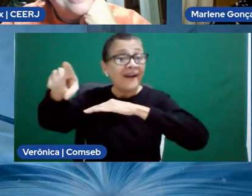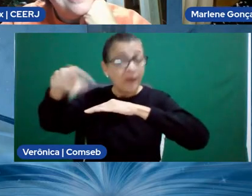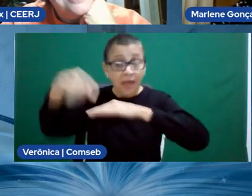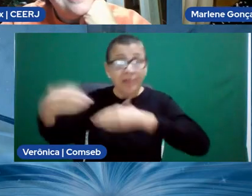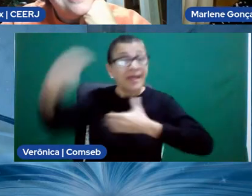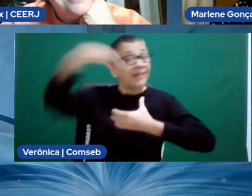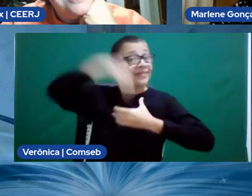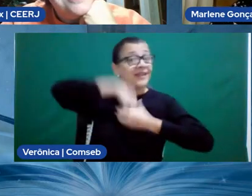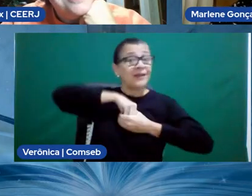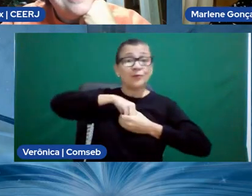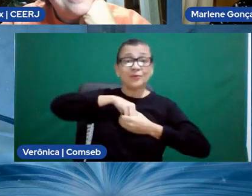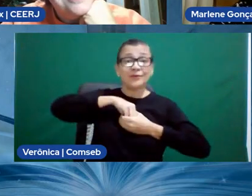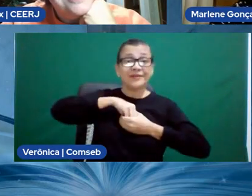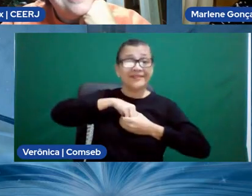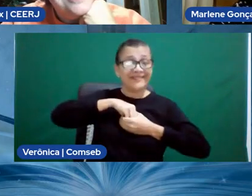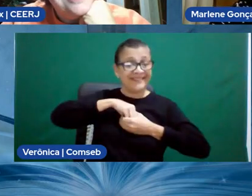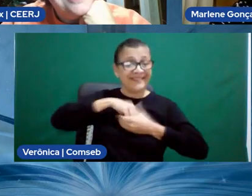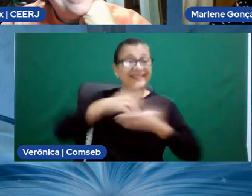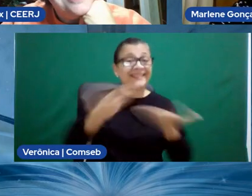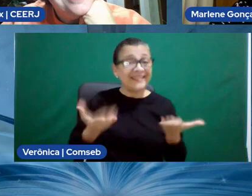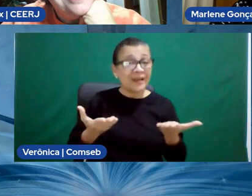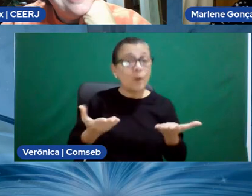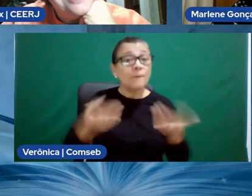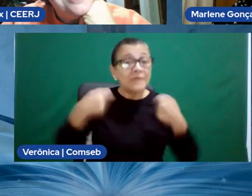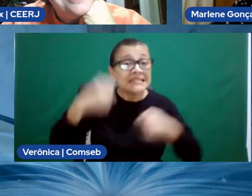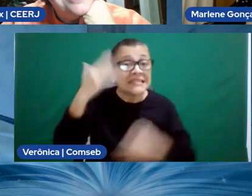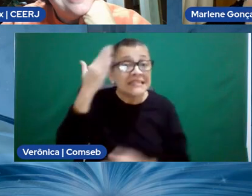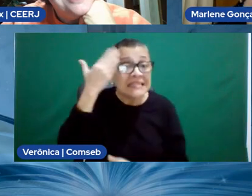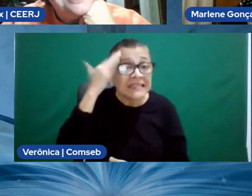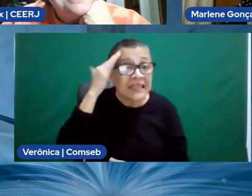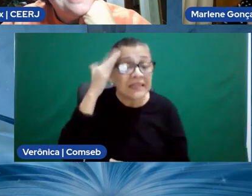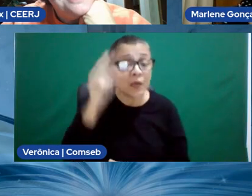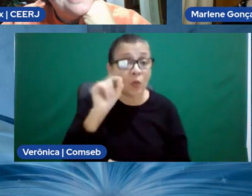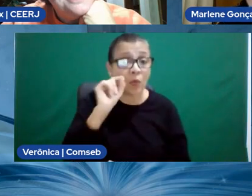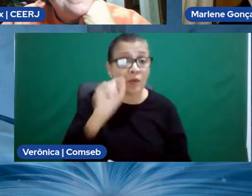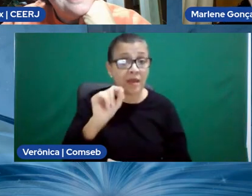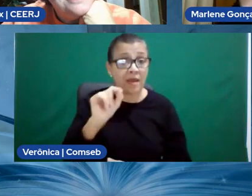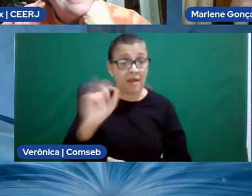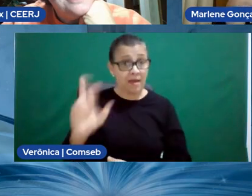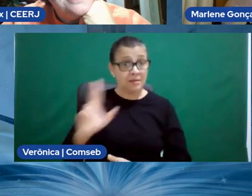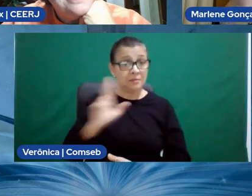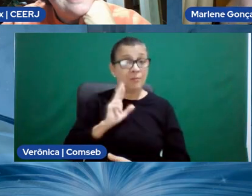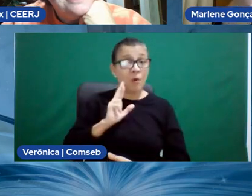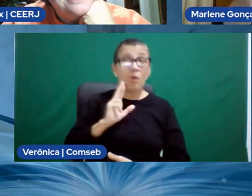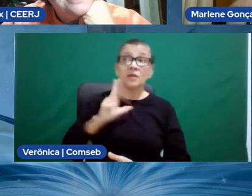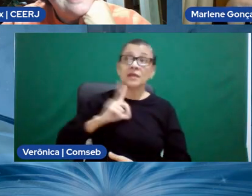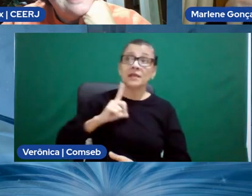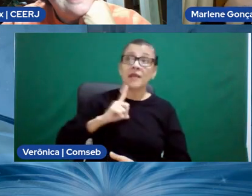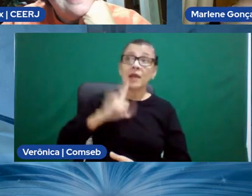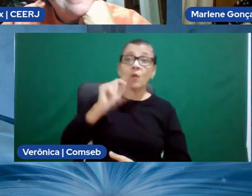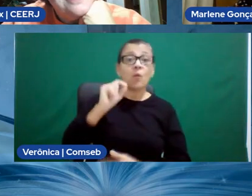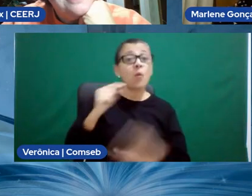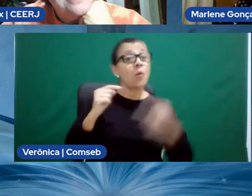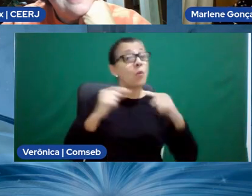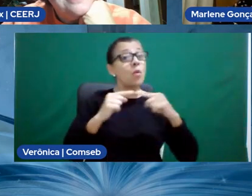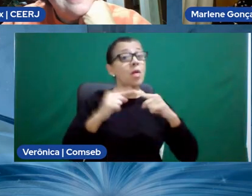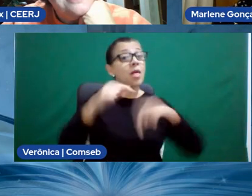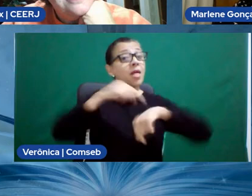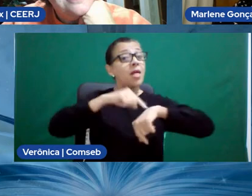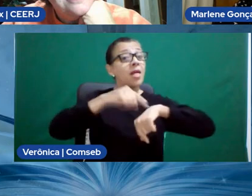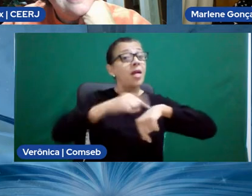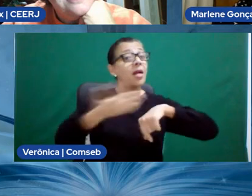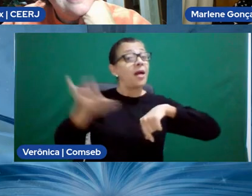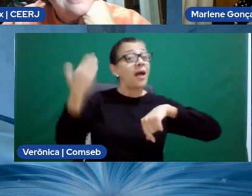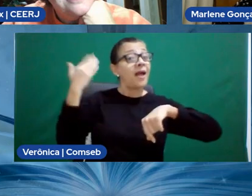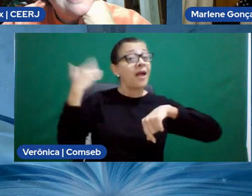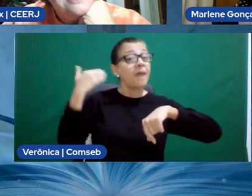se cria. Então a gente precisa entender que essa resposta tem a ver com a época mesmo, com aquilo que se